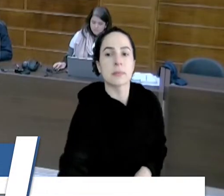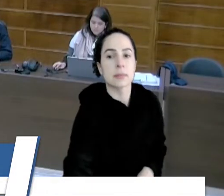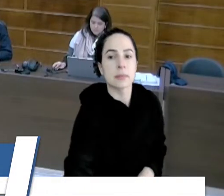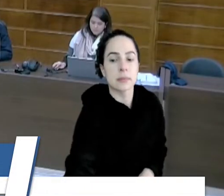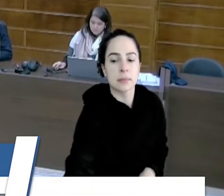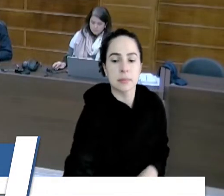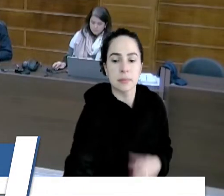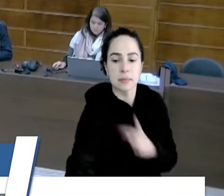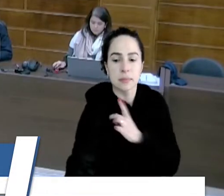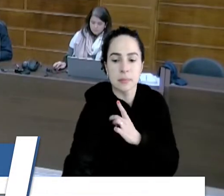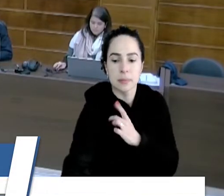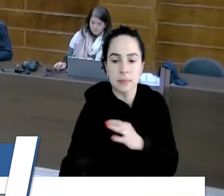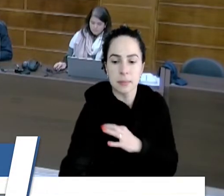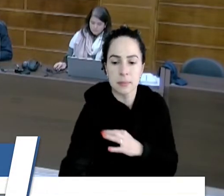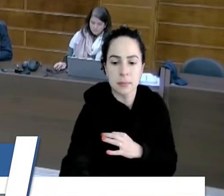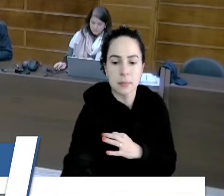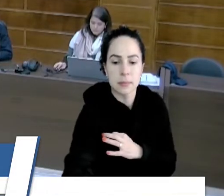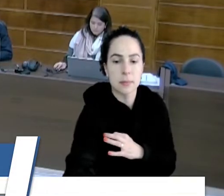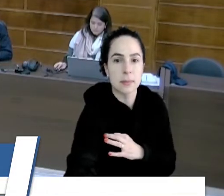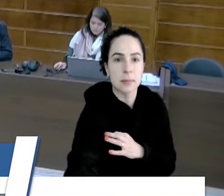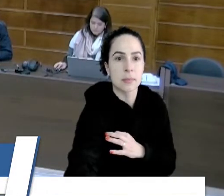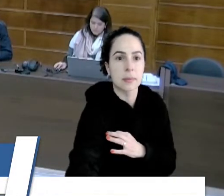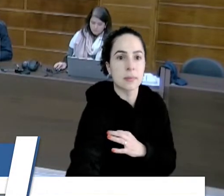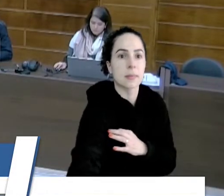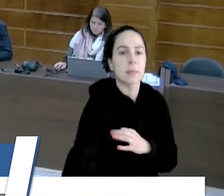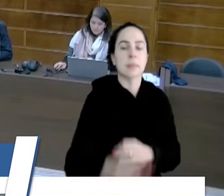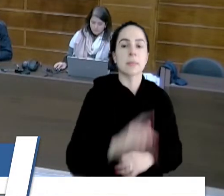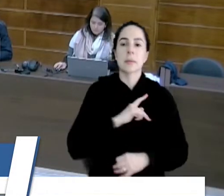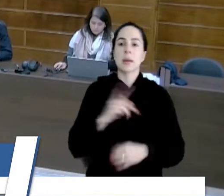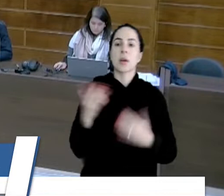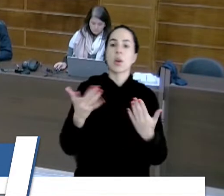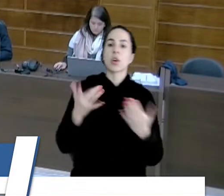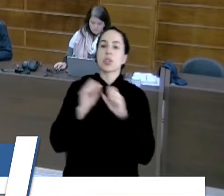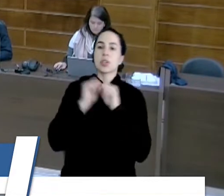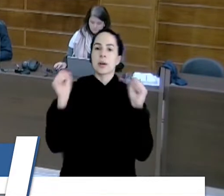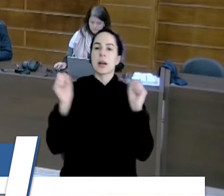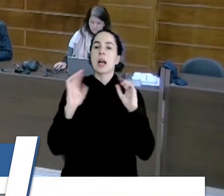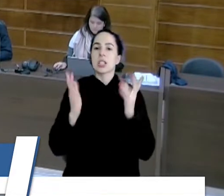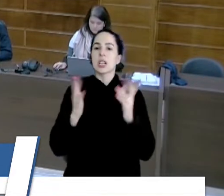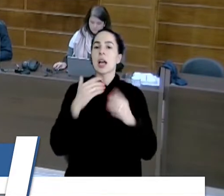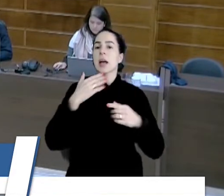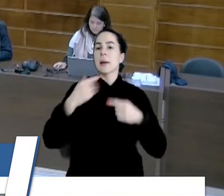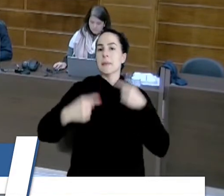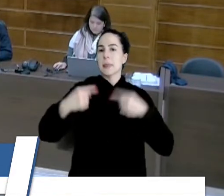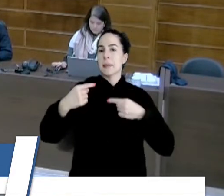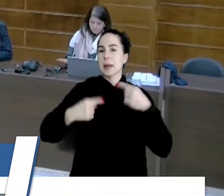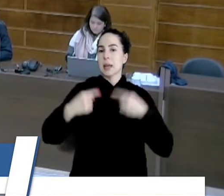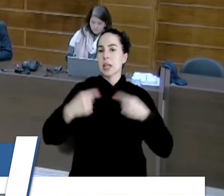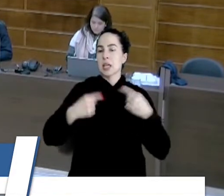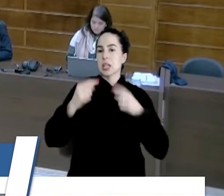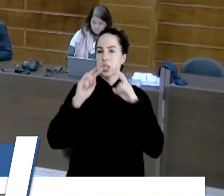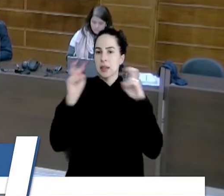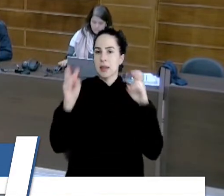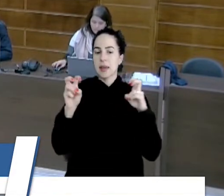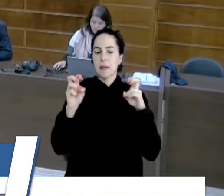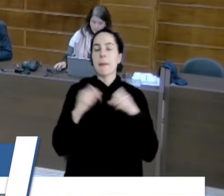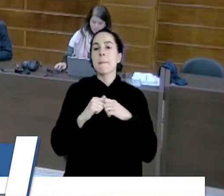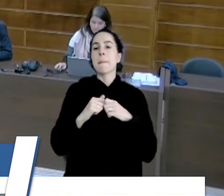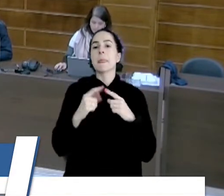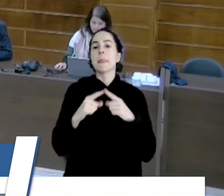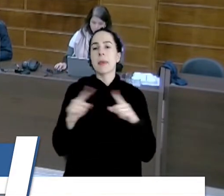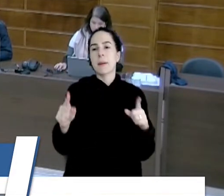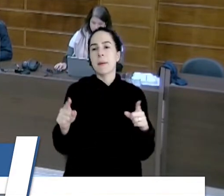Senhor presidente, hoje pela manhã já fiz a discussão dessa matéria, mas é muito